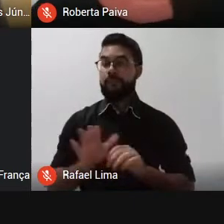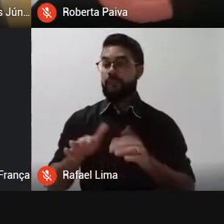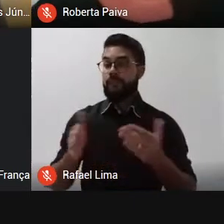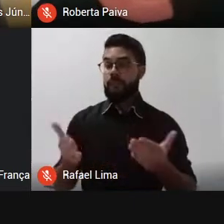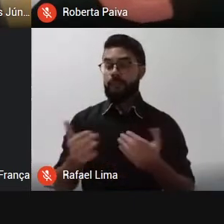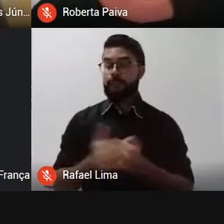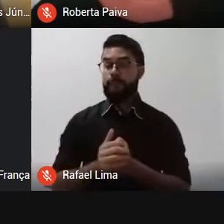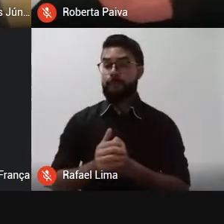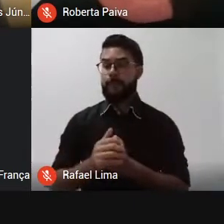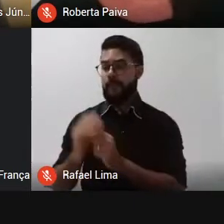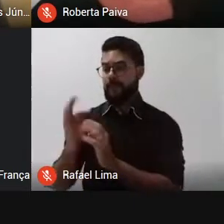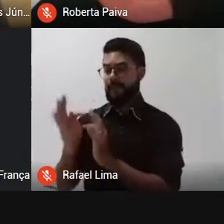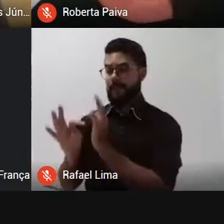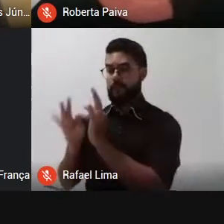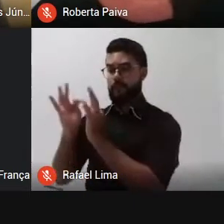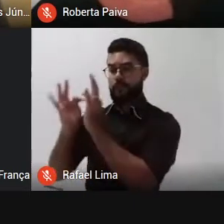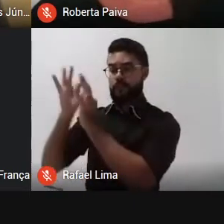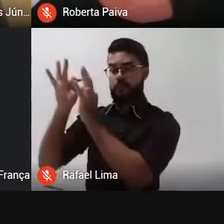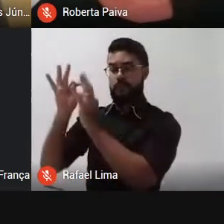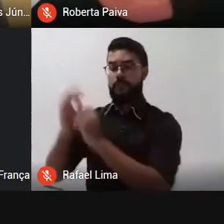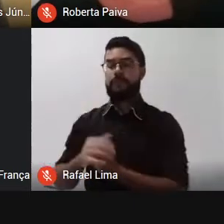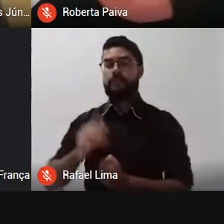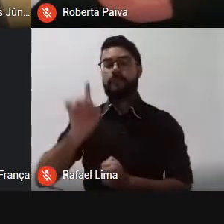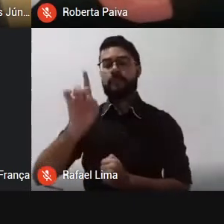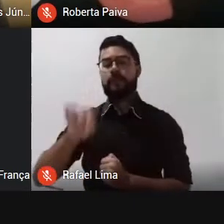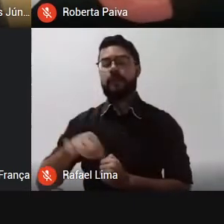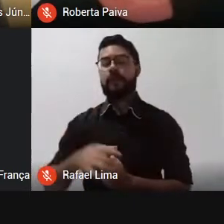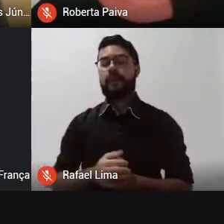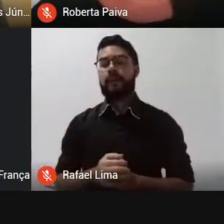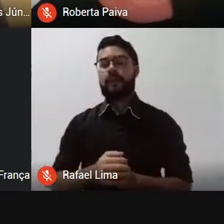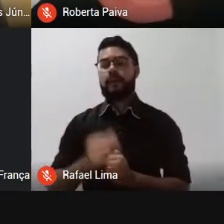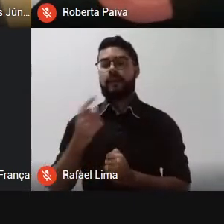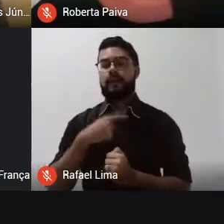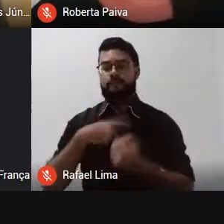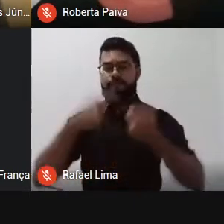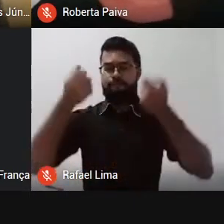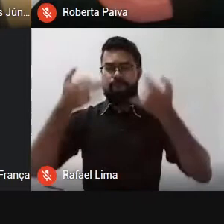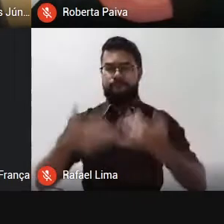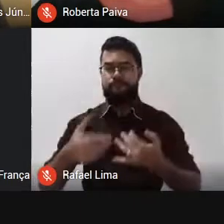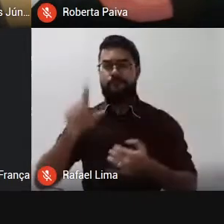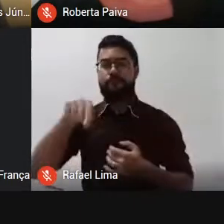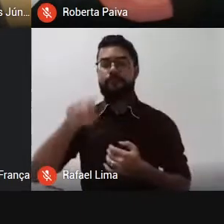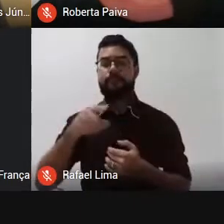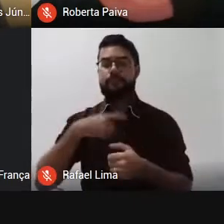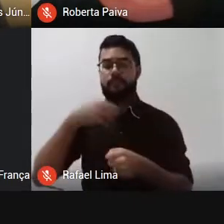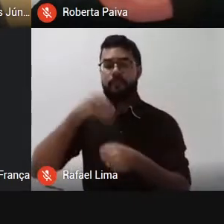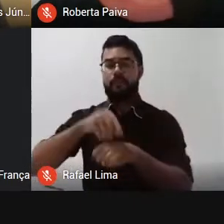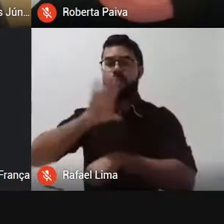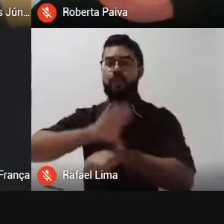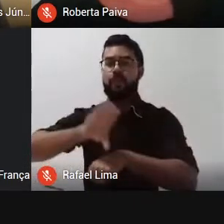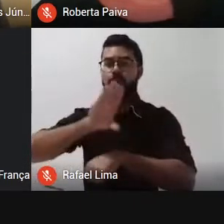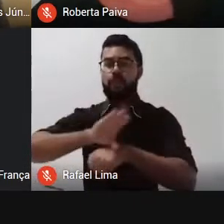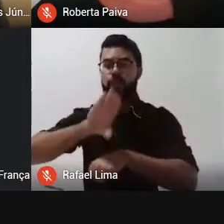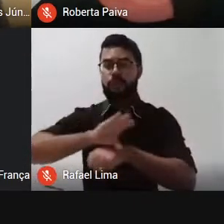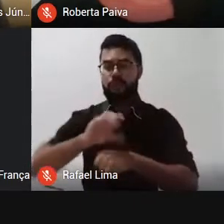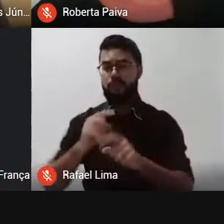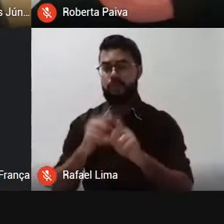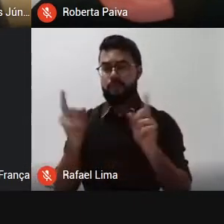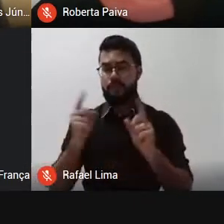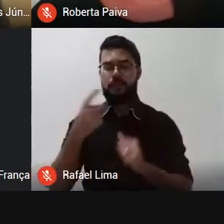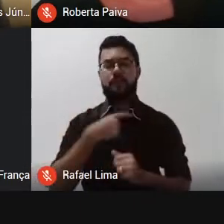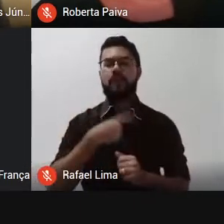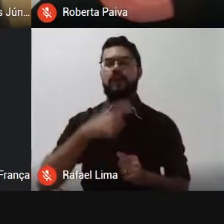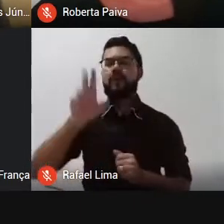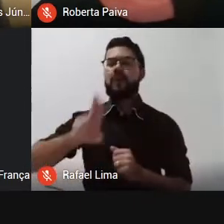Essa tecnologia, eu vou falar aqui da inserção dela no curso, né, mas, assim, a adoção dela requer